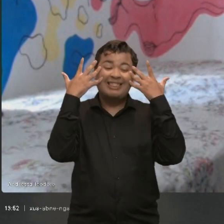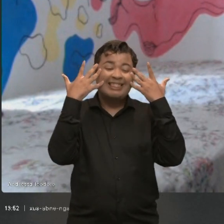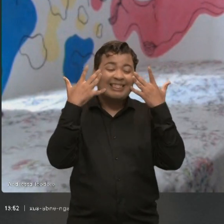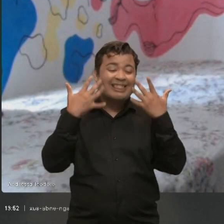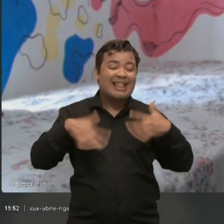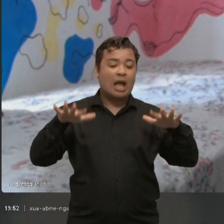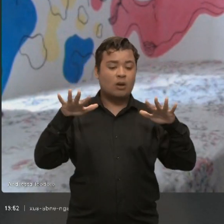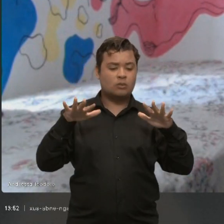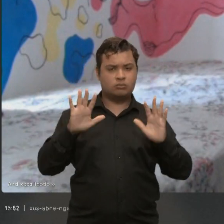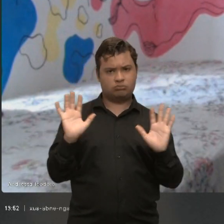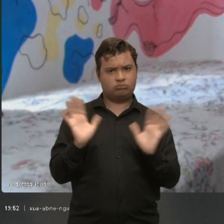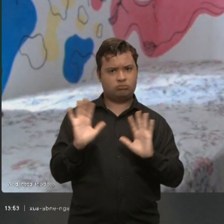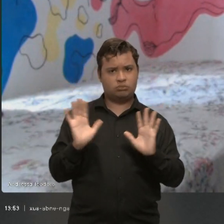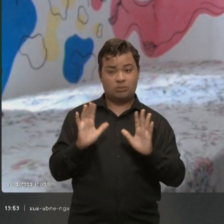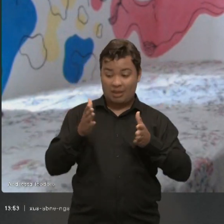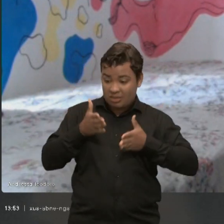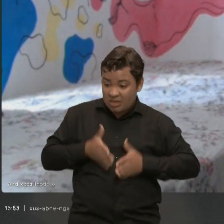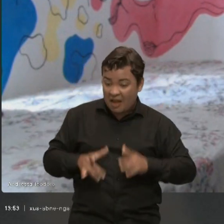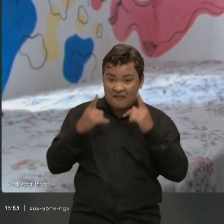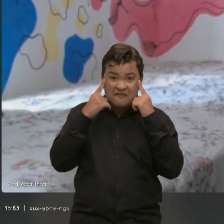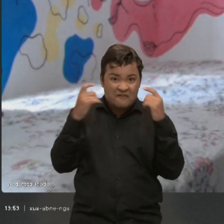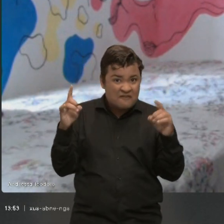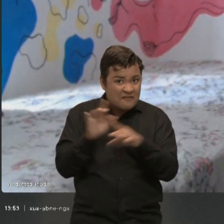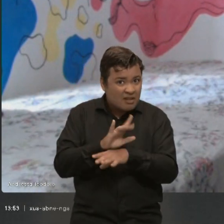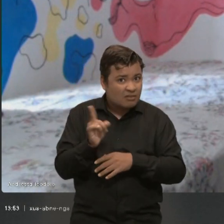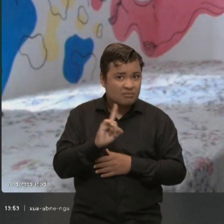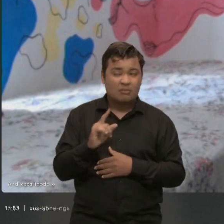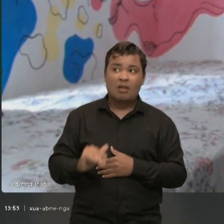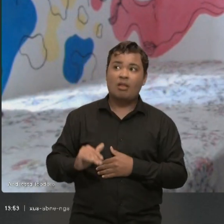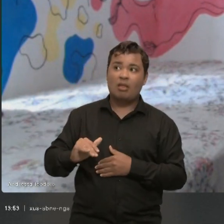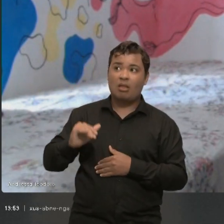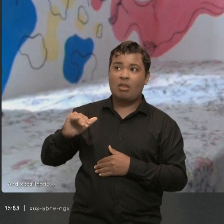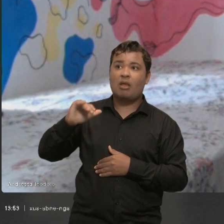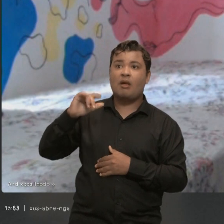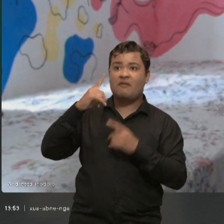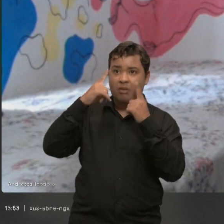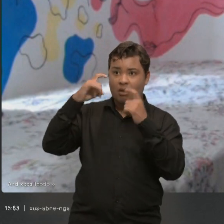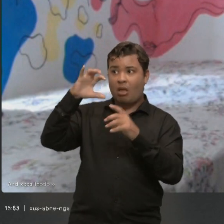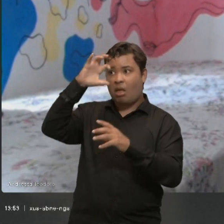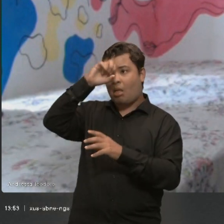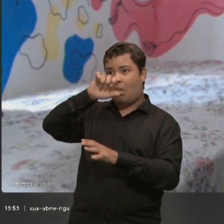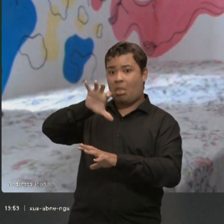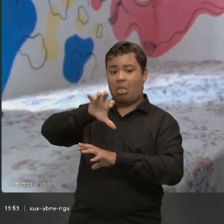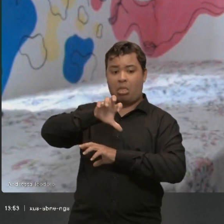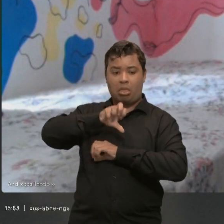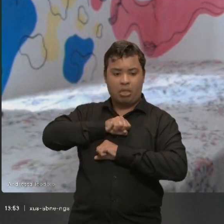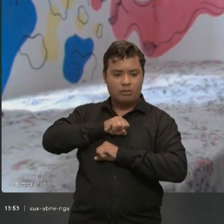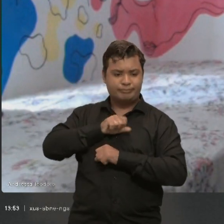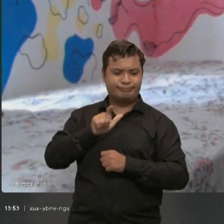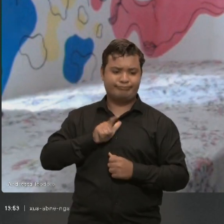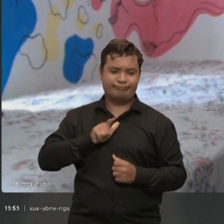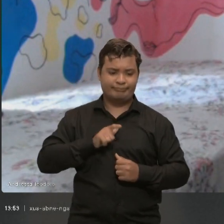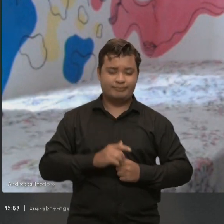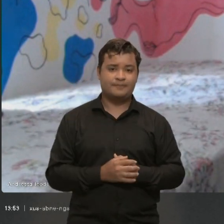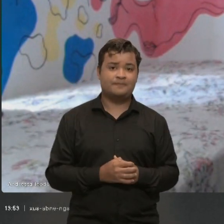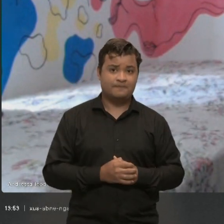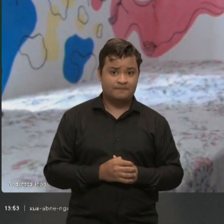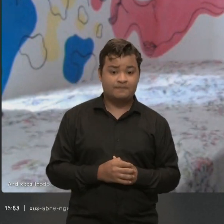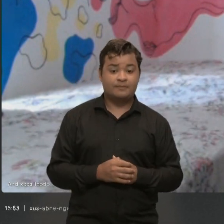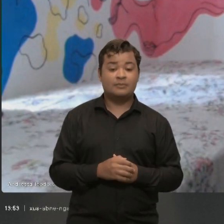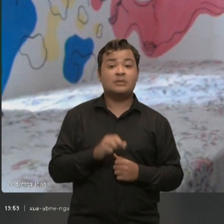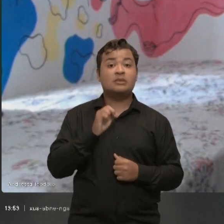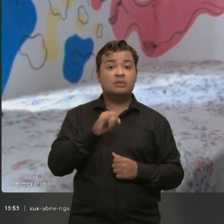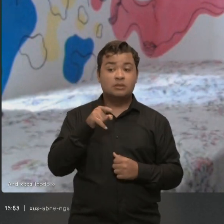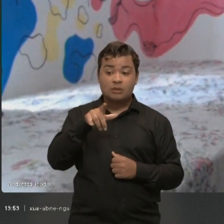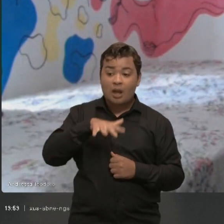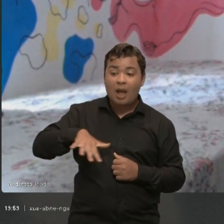algo aprendido. Então, se você, na sua história de vida, nos contextos em que você esteve, aprendeu a